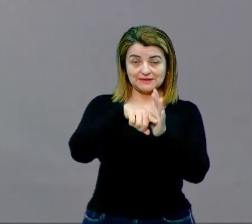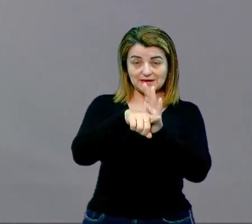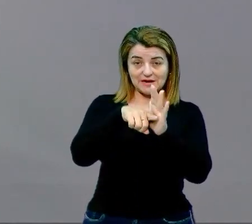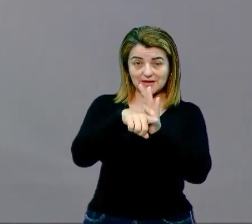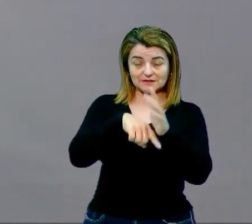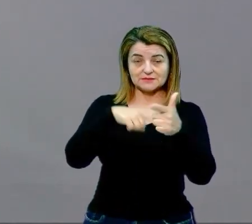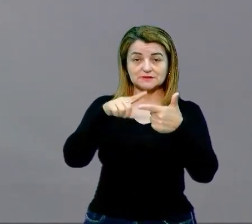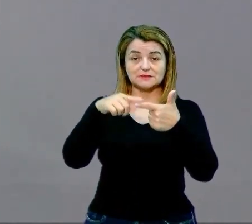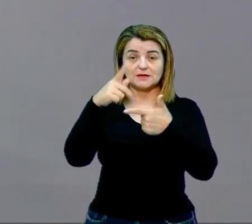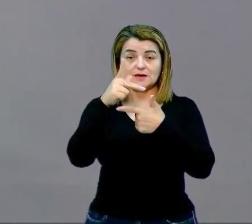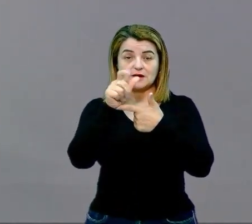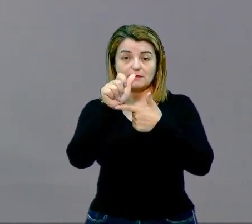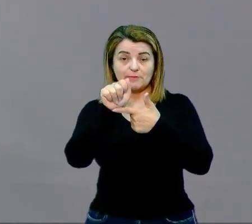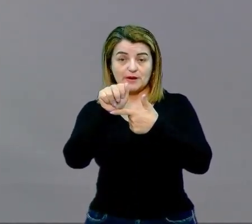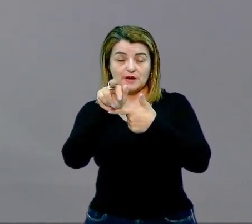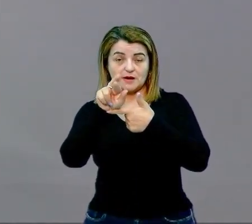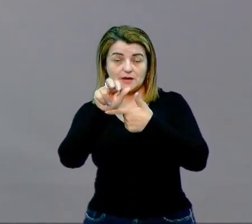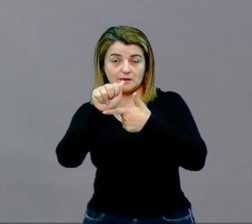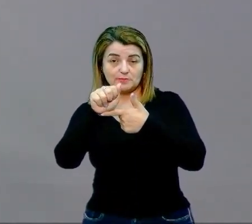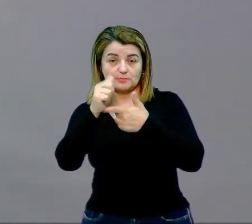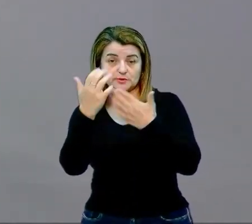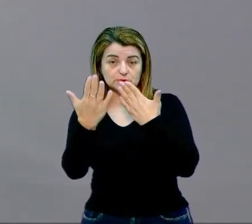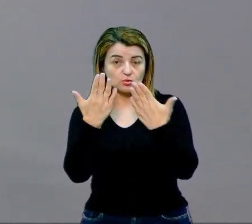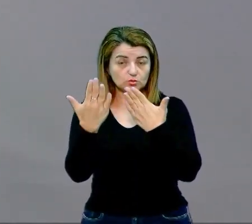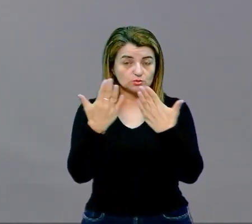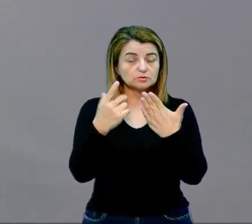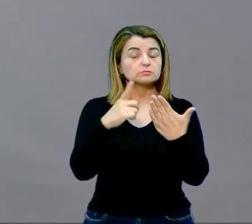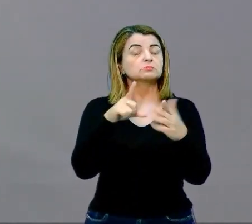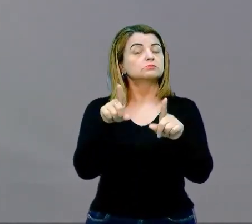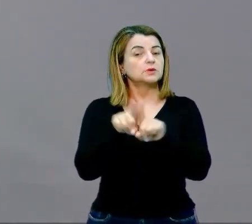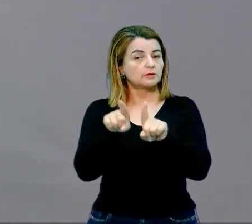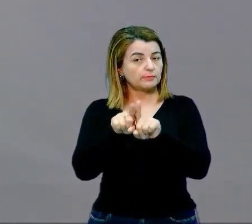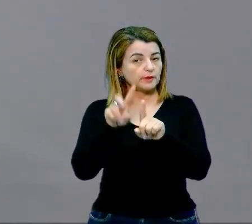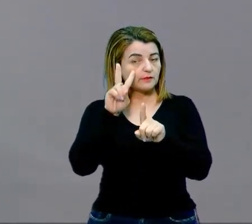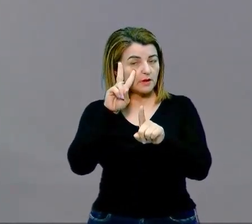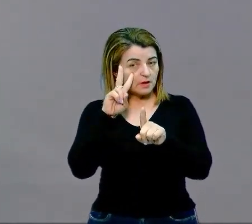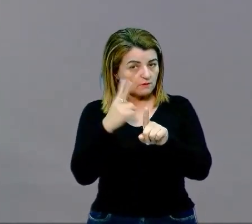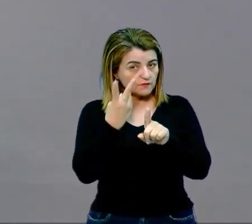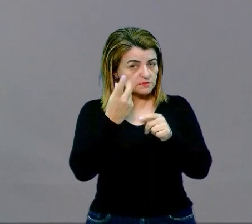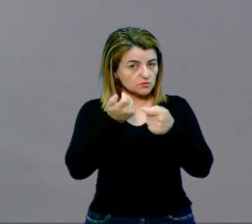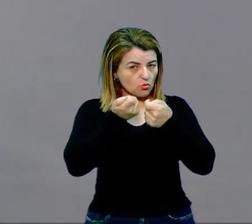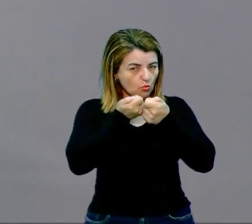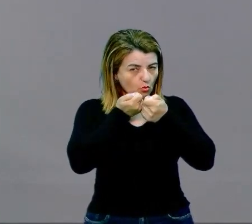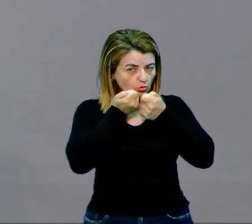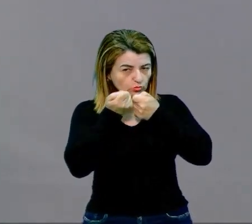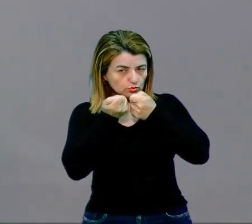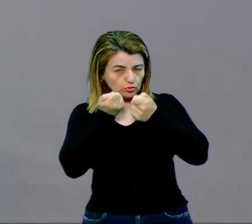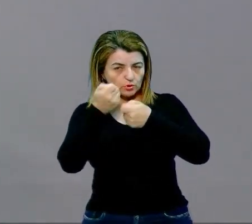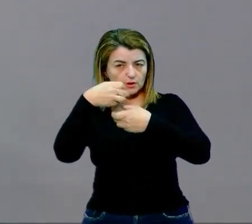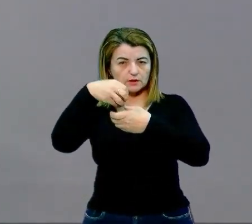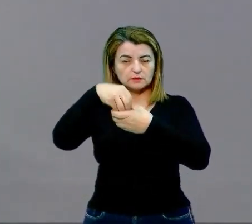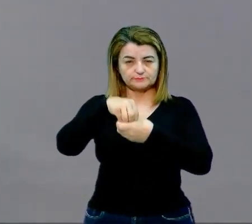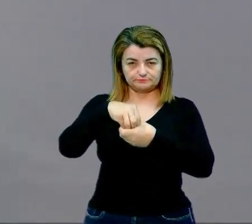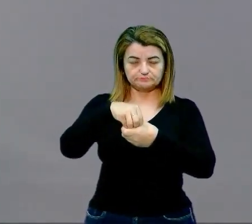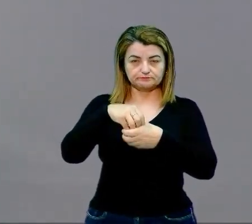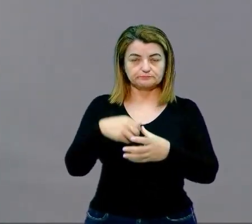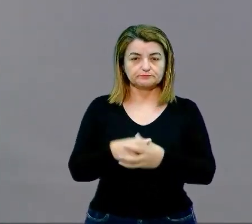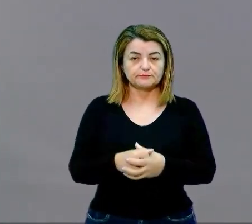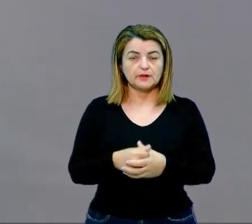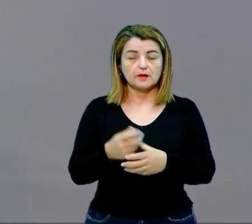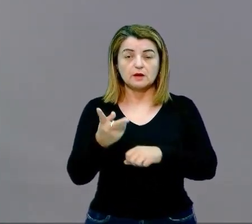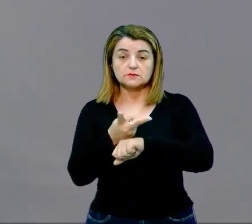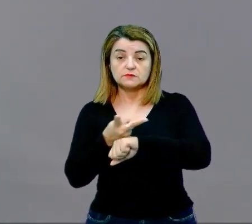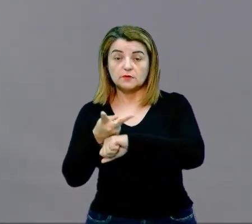gente também ainda visa um controle interno das pessoas, aquilo que as pessoas estão pensando. Então, de repente, você vai